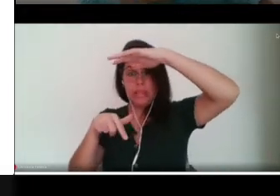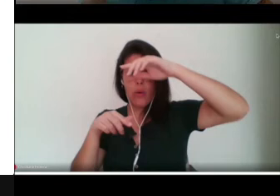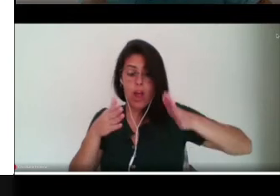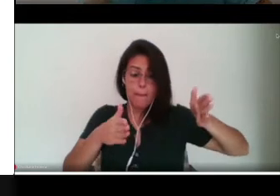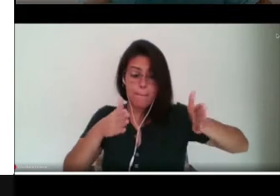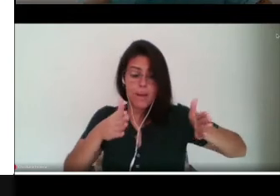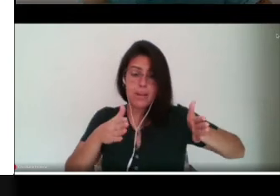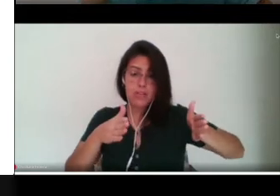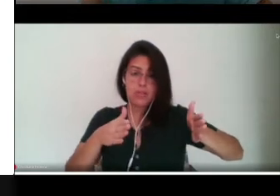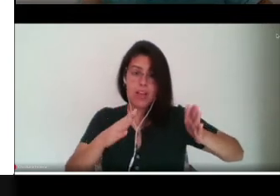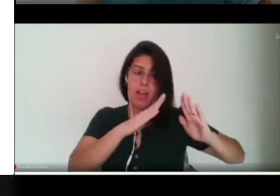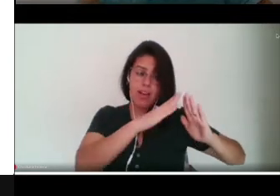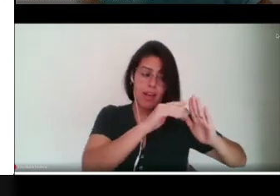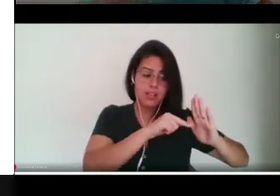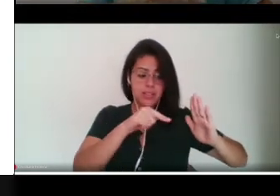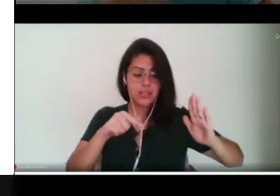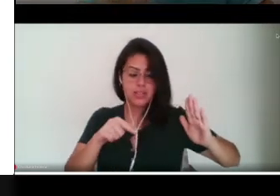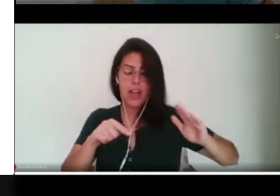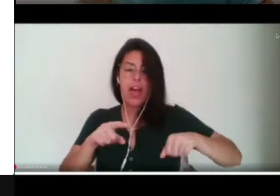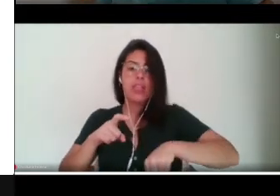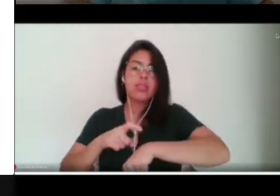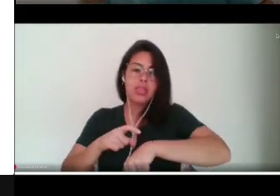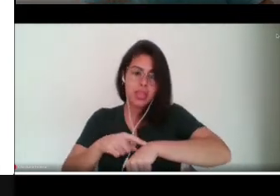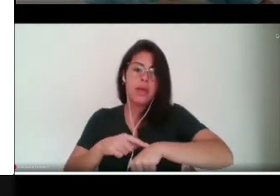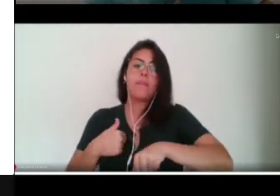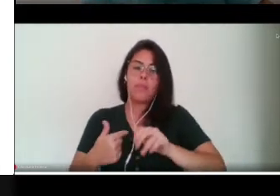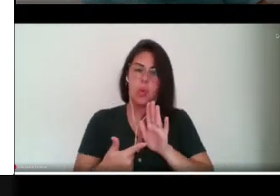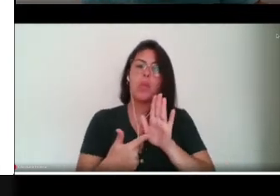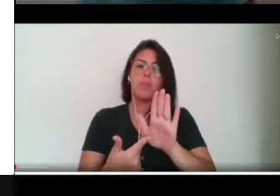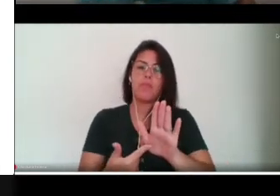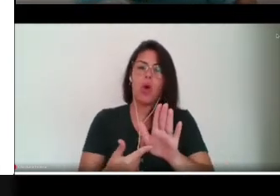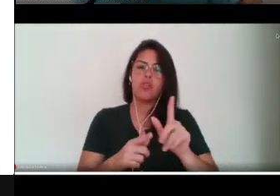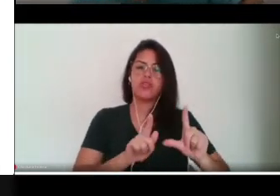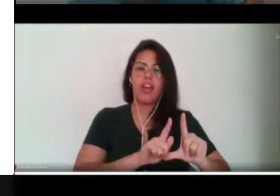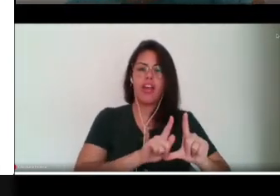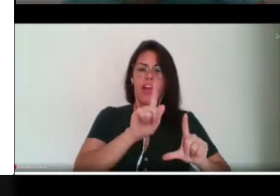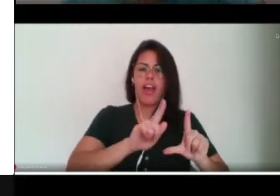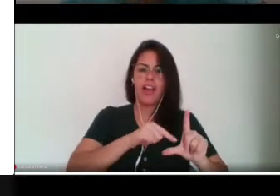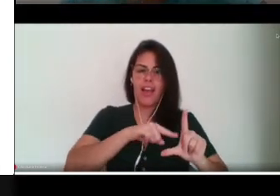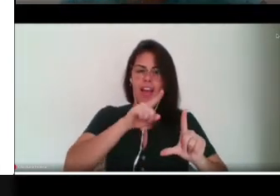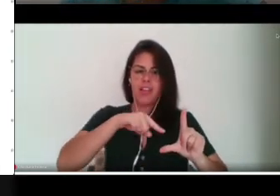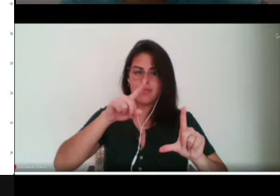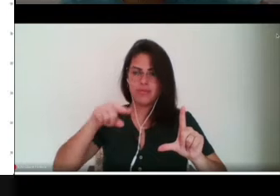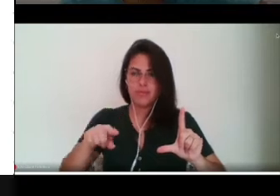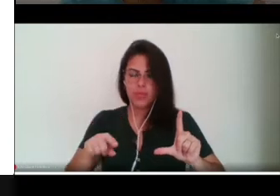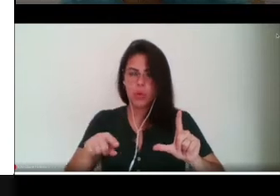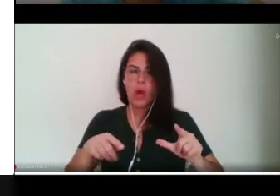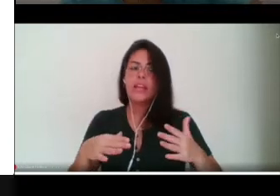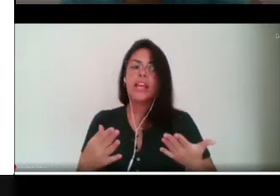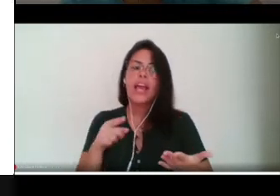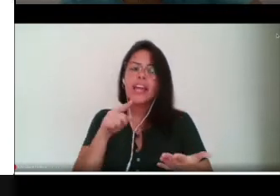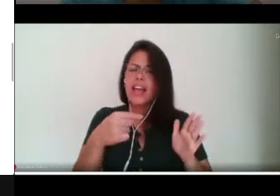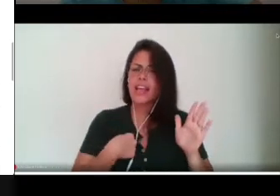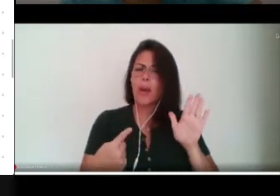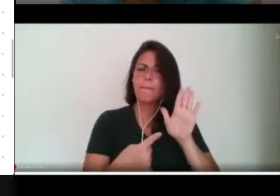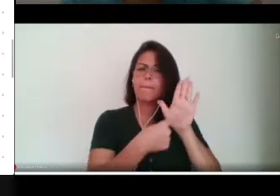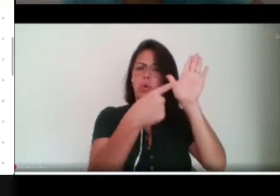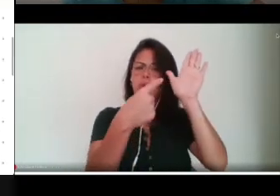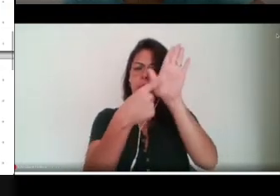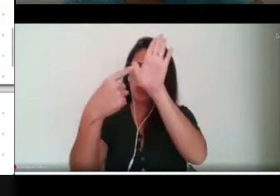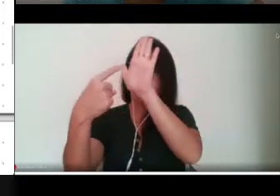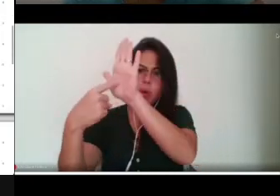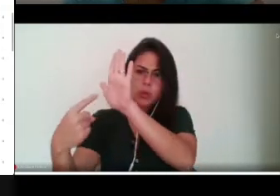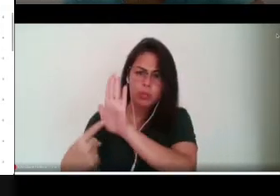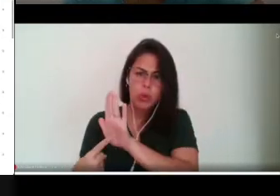quais dos pontos indicados você tem essas velocidades que ele está pedindo aí. Então, olha só, para eu resolver esse problema, agora eu vou